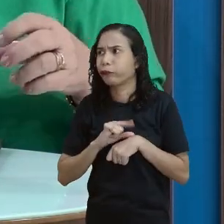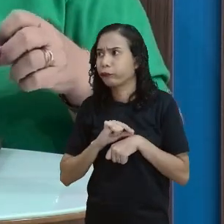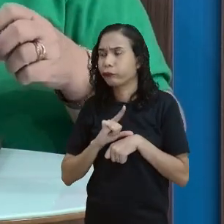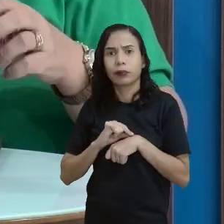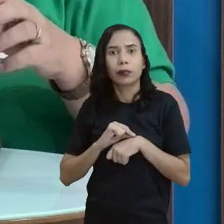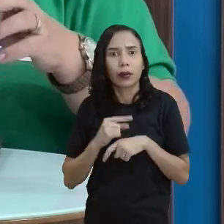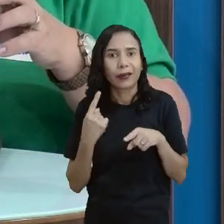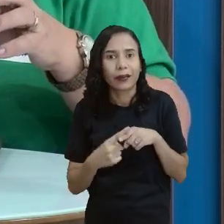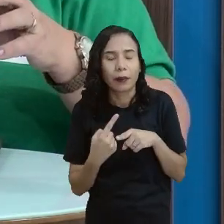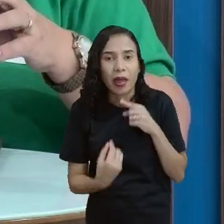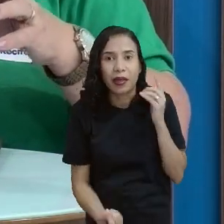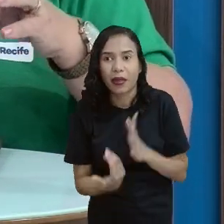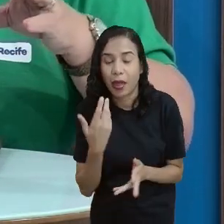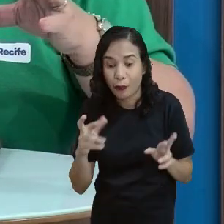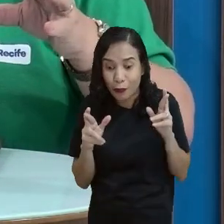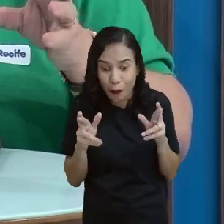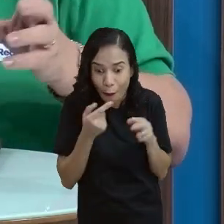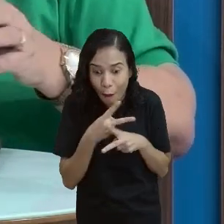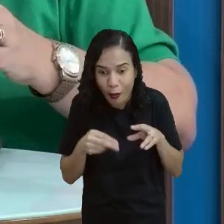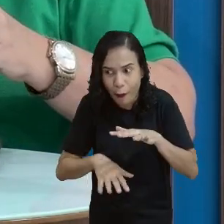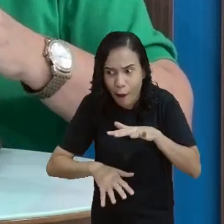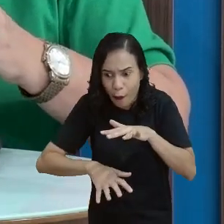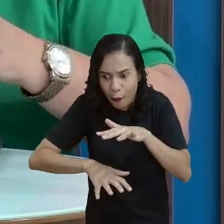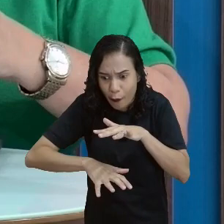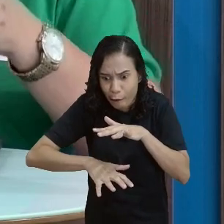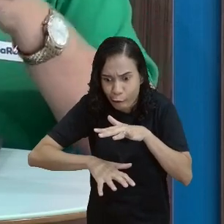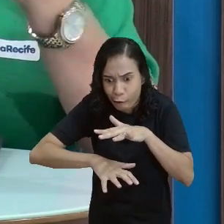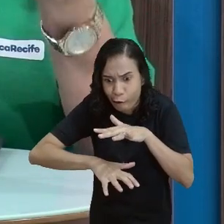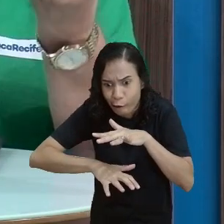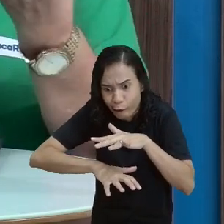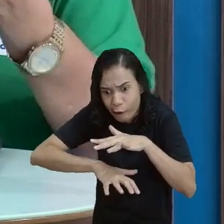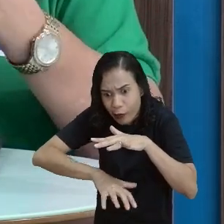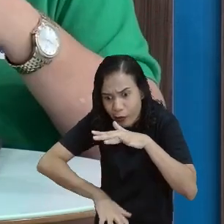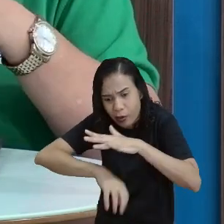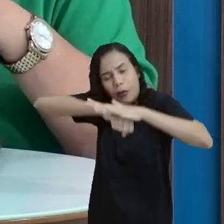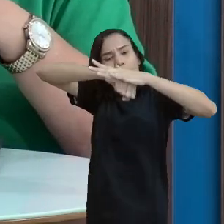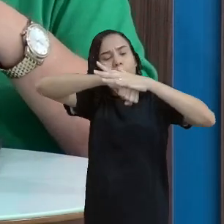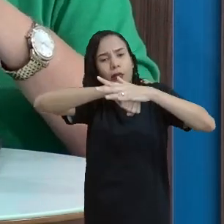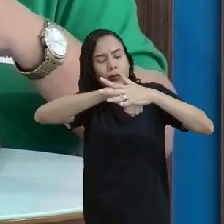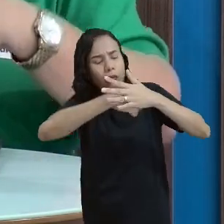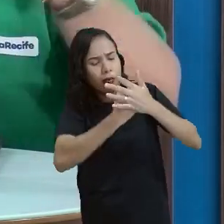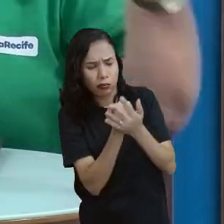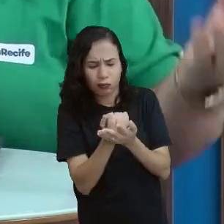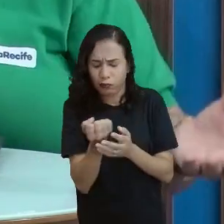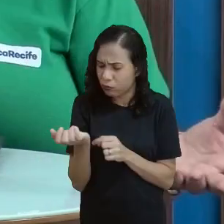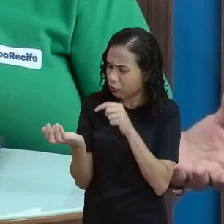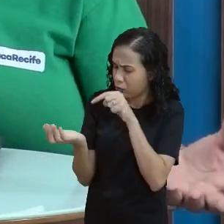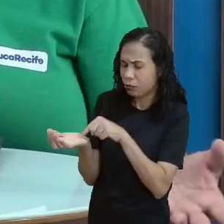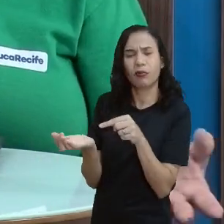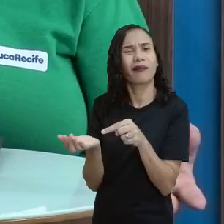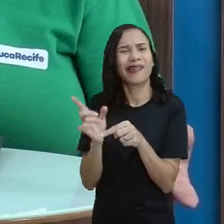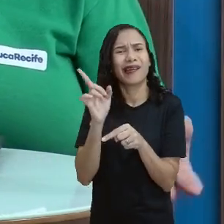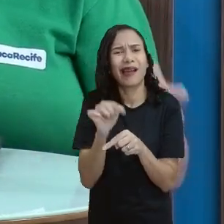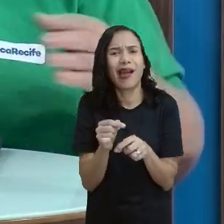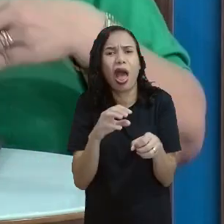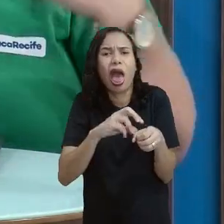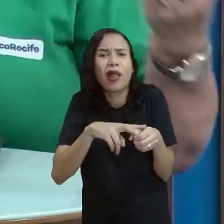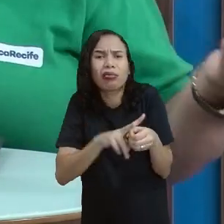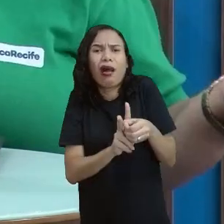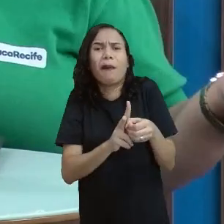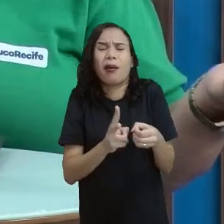coisa, ia criar aquela expectativa, eita, vem alguma coisa, será que é um anel, será que é um brinco, será que é uma aliança? E de repente era uma